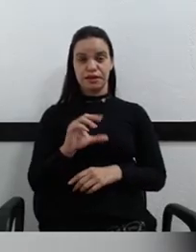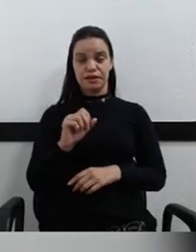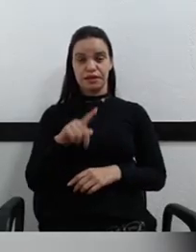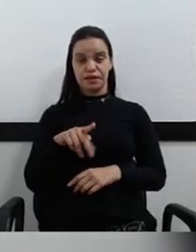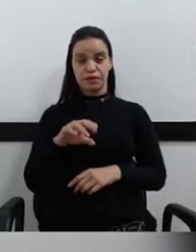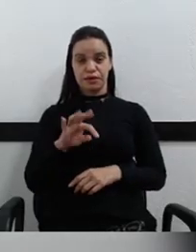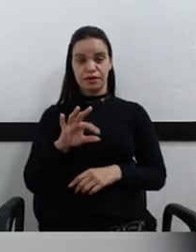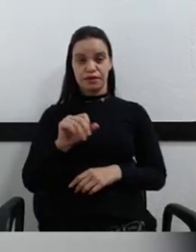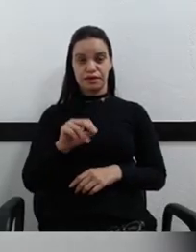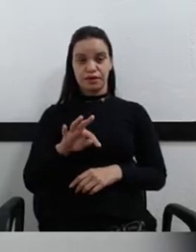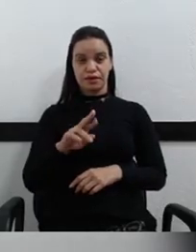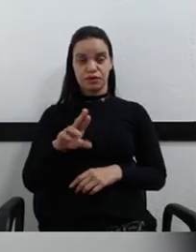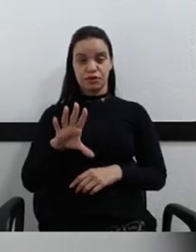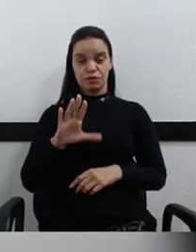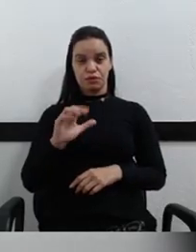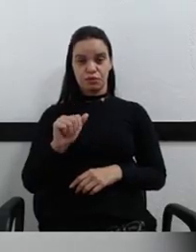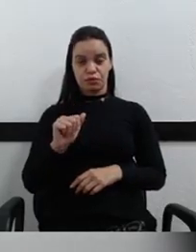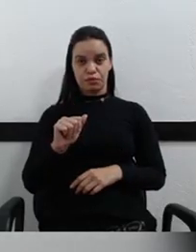deslocar